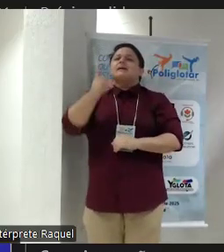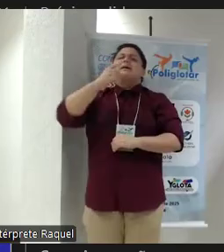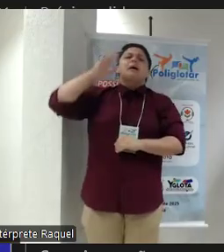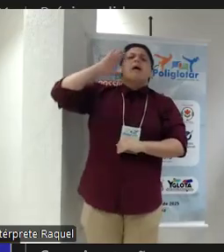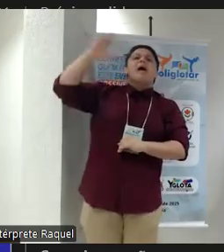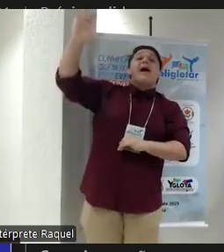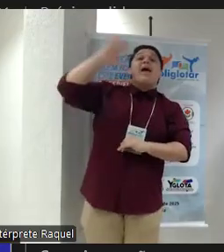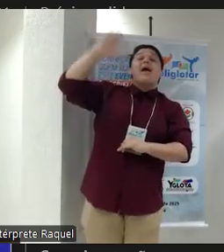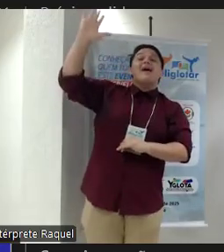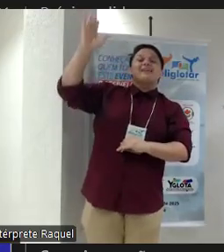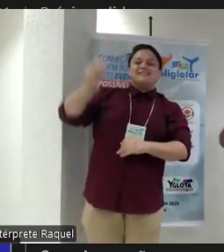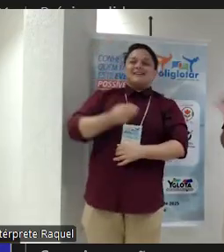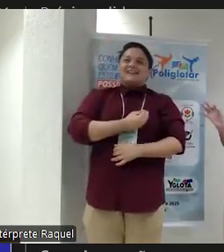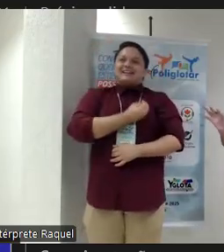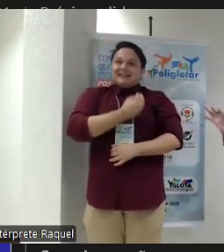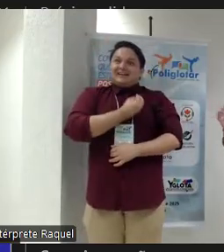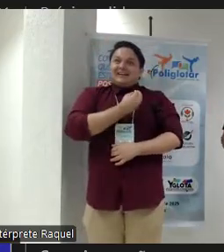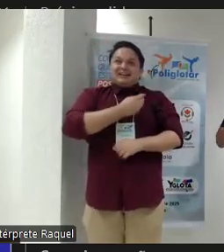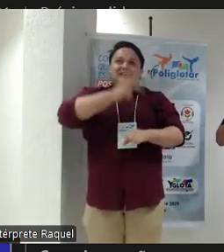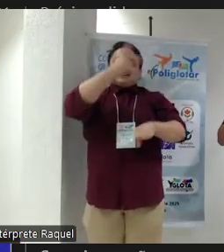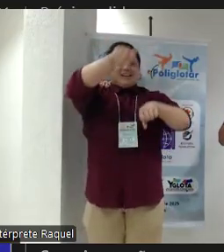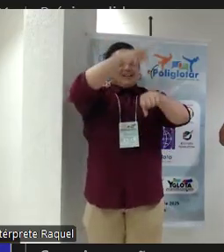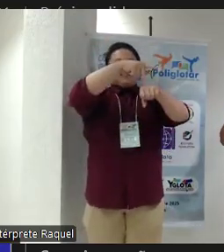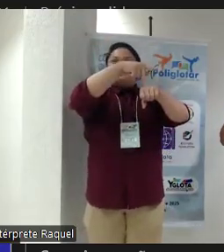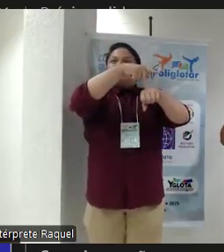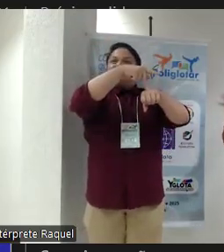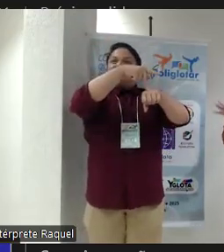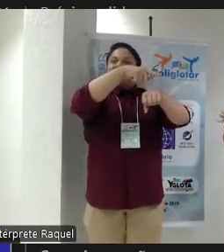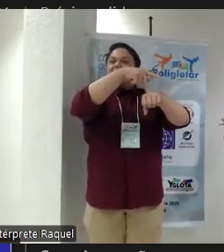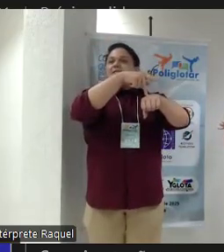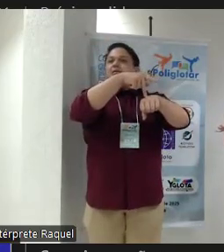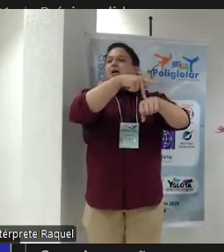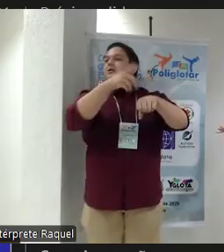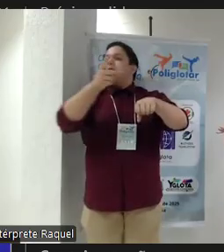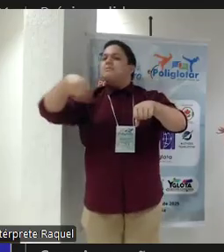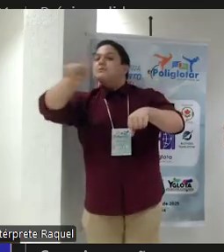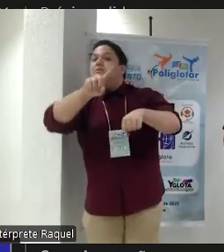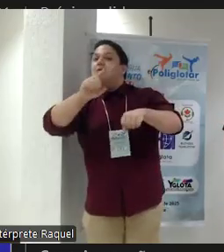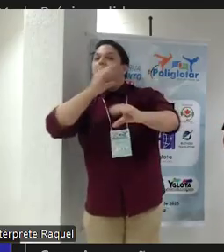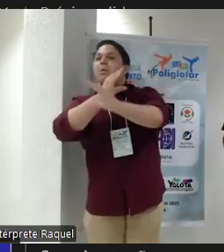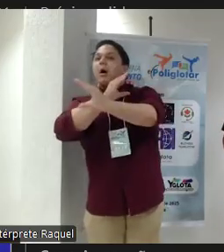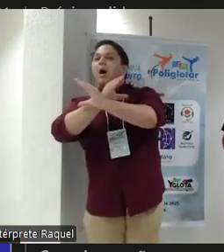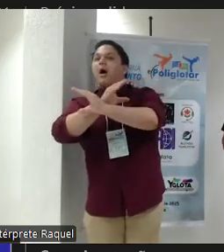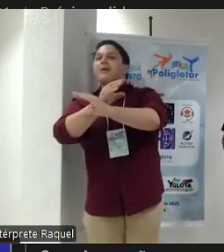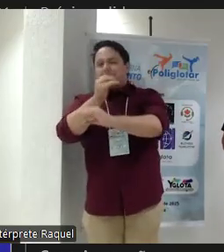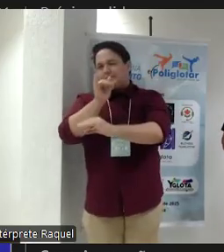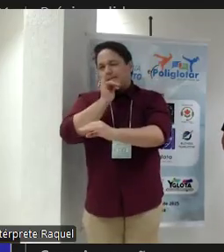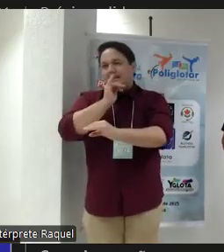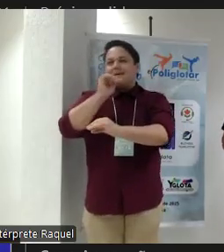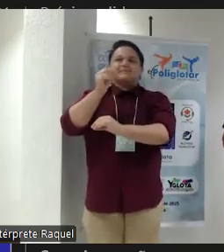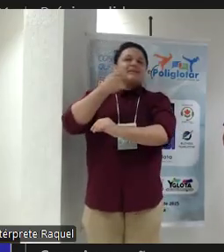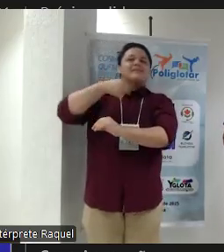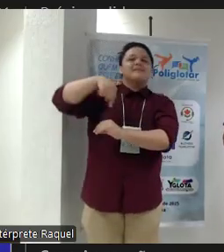Imagine viver em um país em que ninguém fala o seu idioma. Por exemplo, você vai